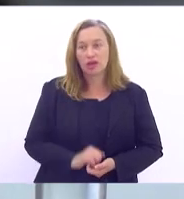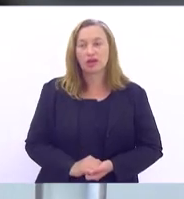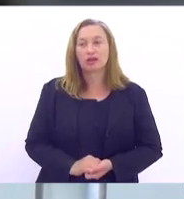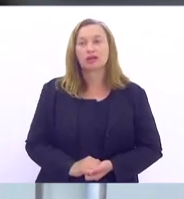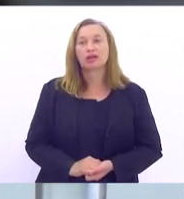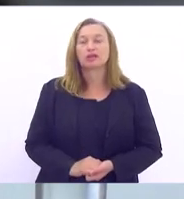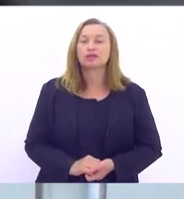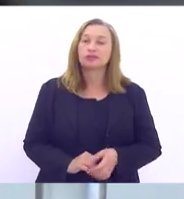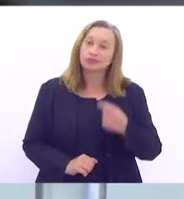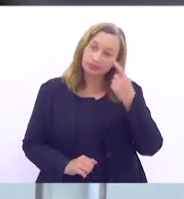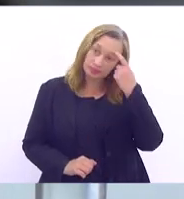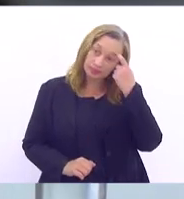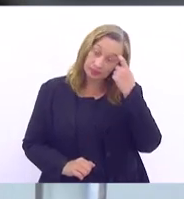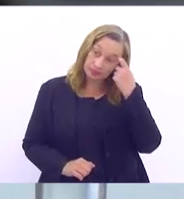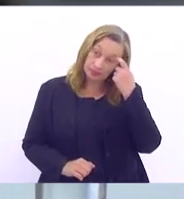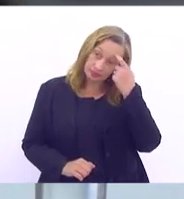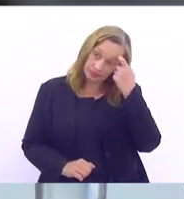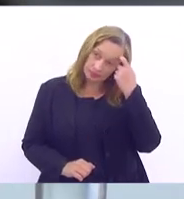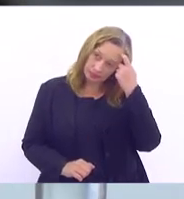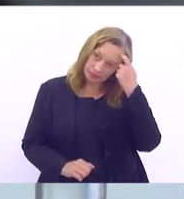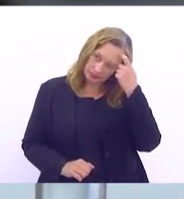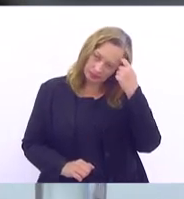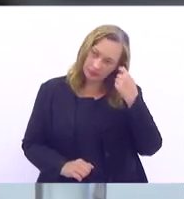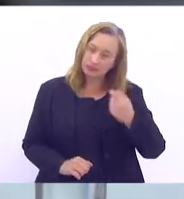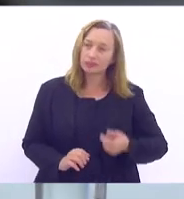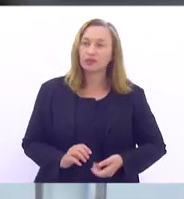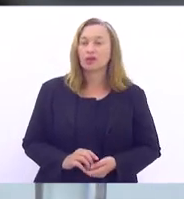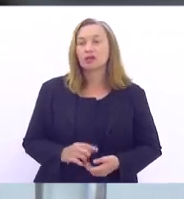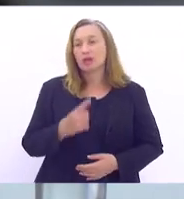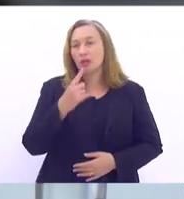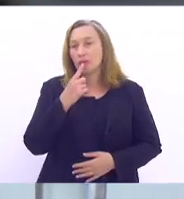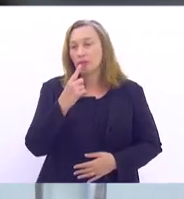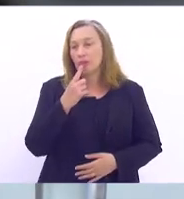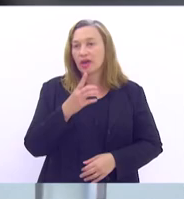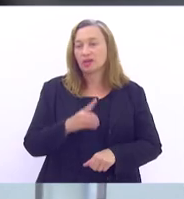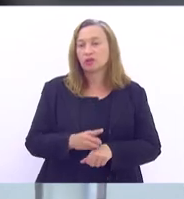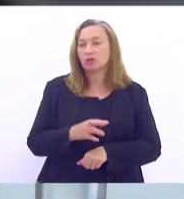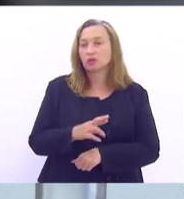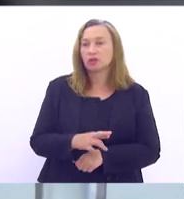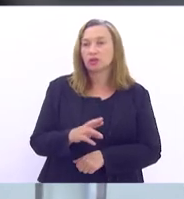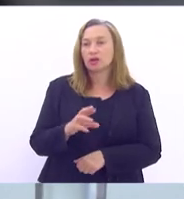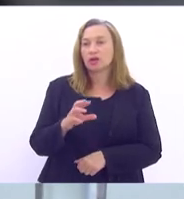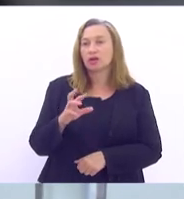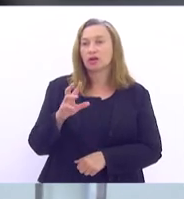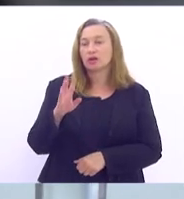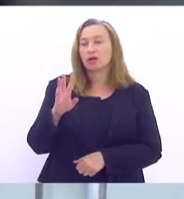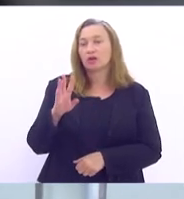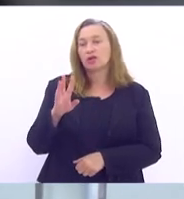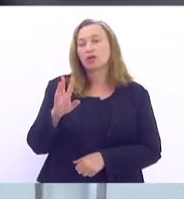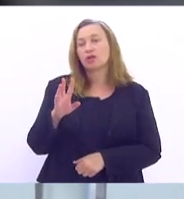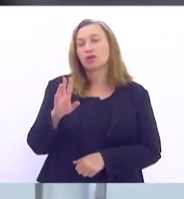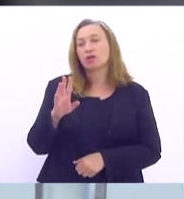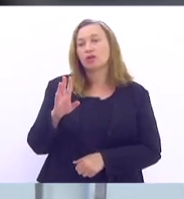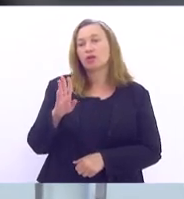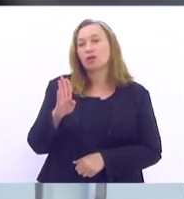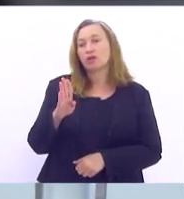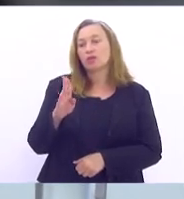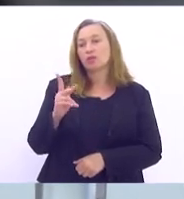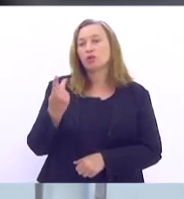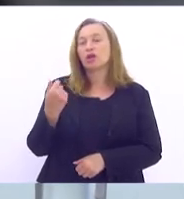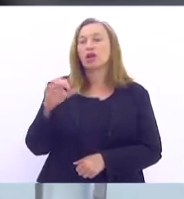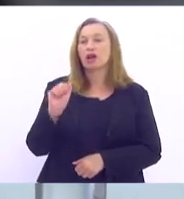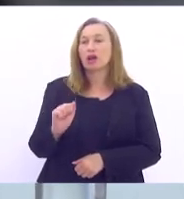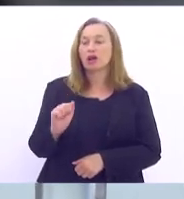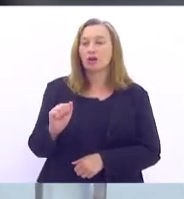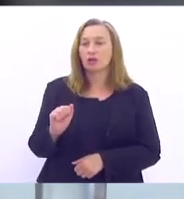Instituto Mises da Silveira. Pois é, que seja nas proximidades da rua Doutor Bulhões, perto do antigo hospital,